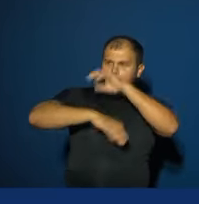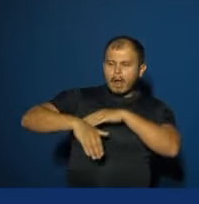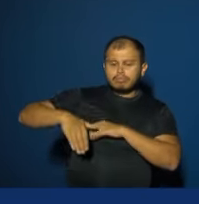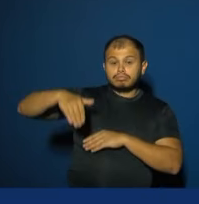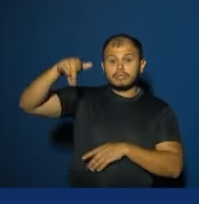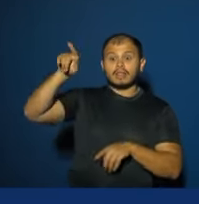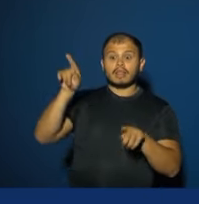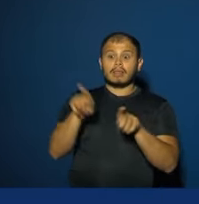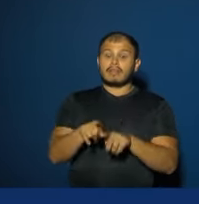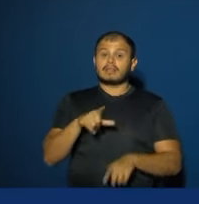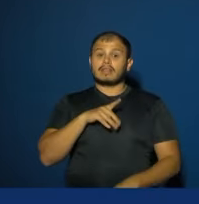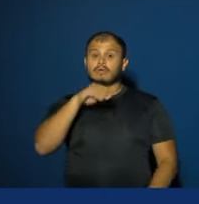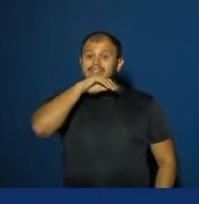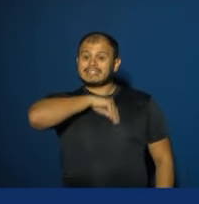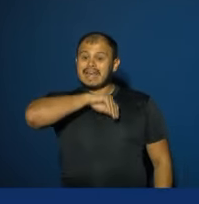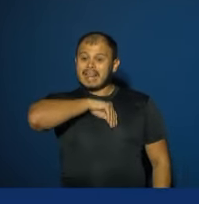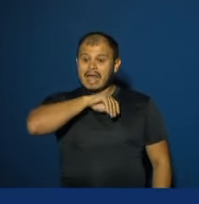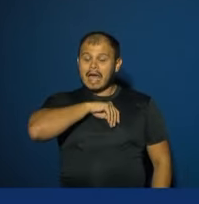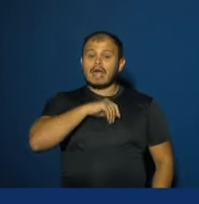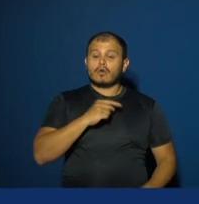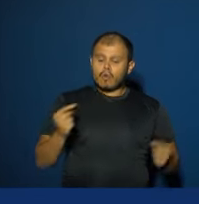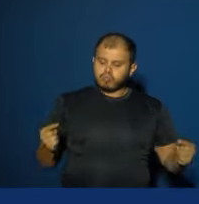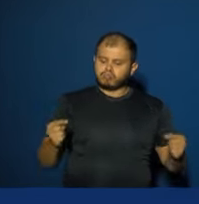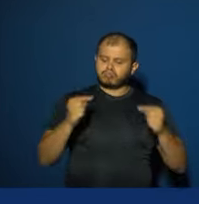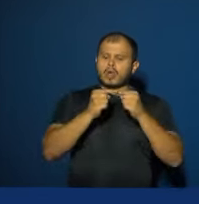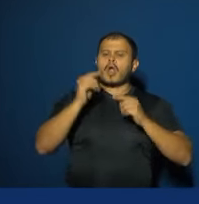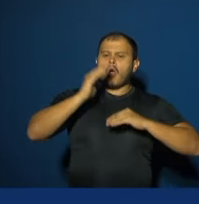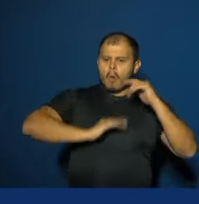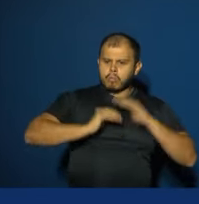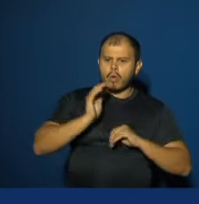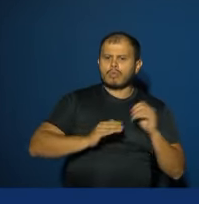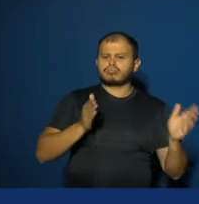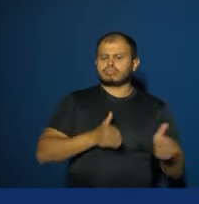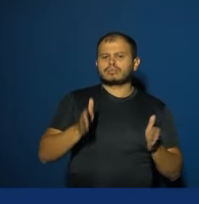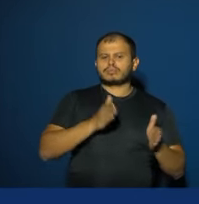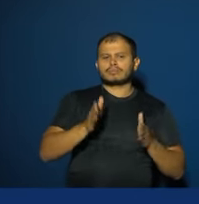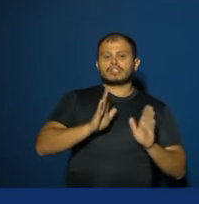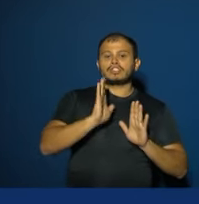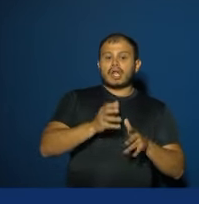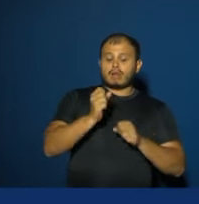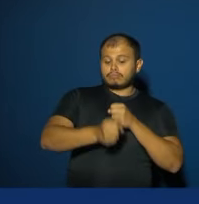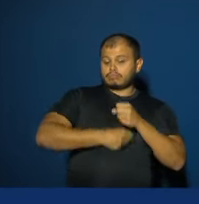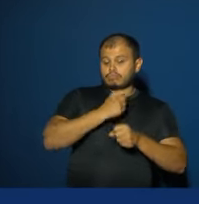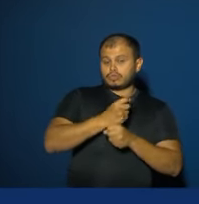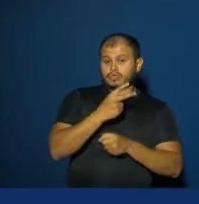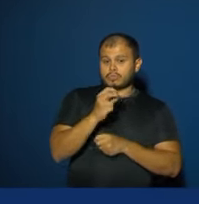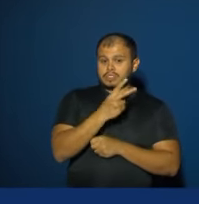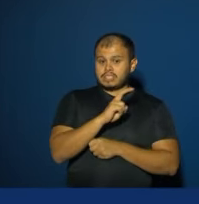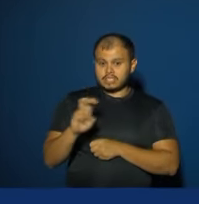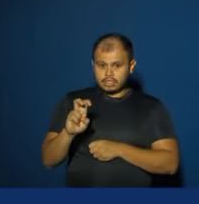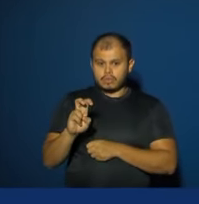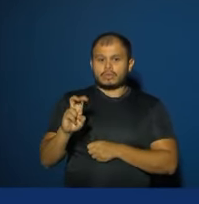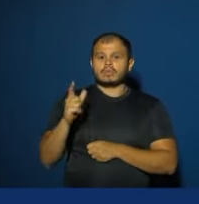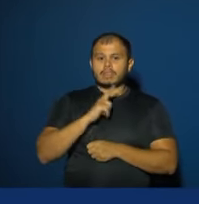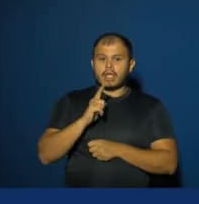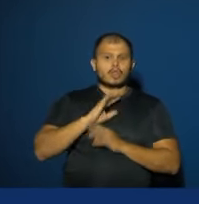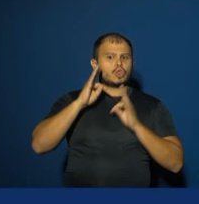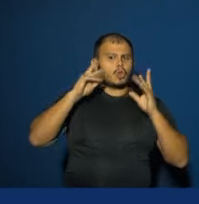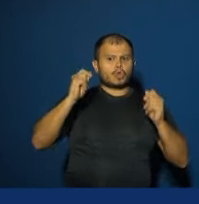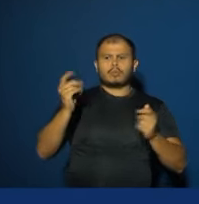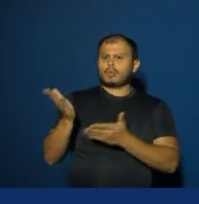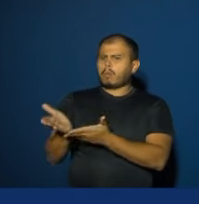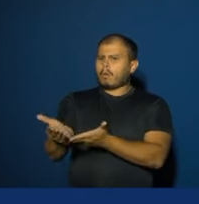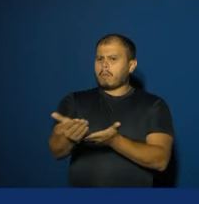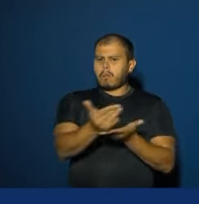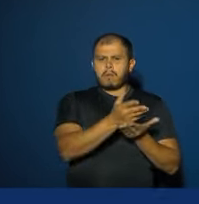salário totalmente amarrado a produtividade Desde 2005 quer dizer o pessoal ganha conforme a companhia ganha todas as